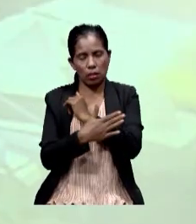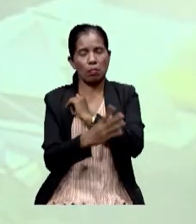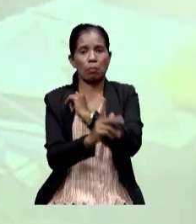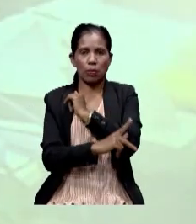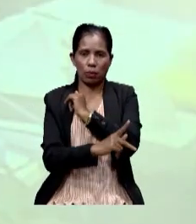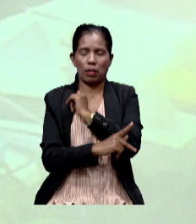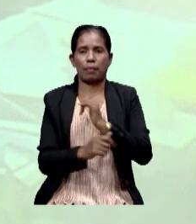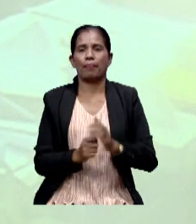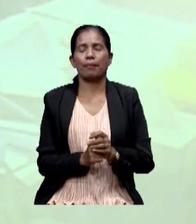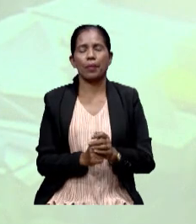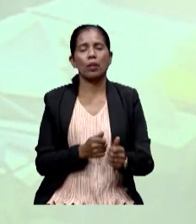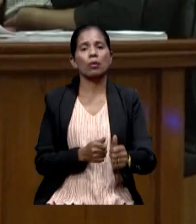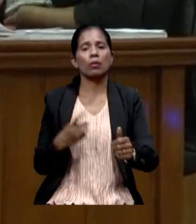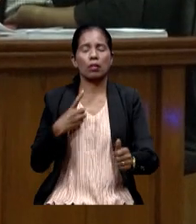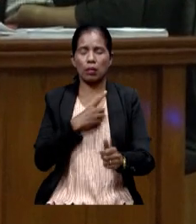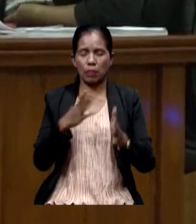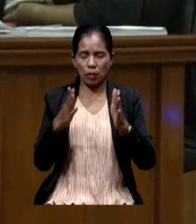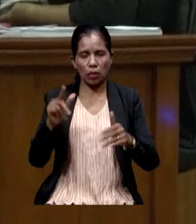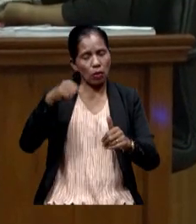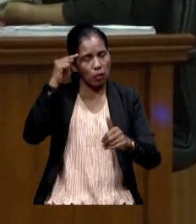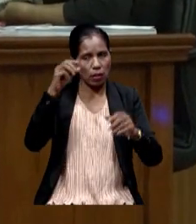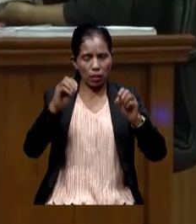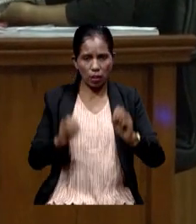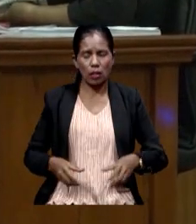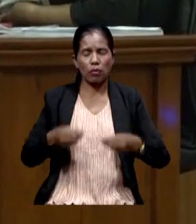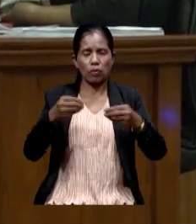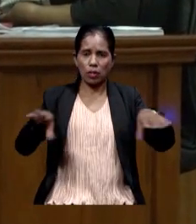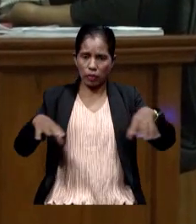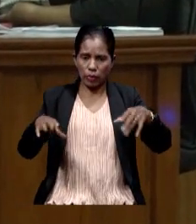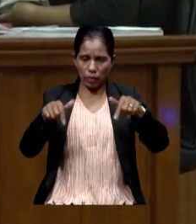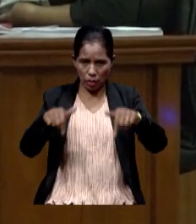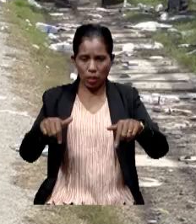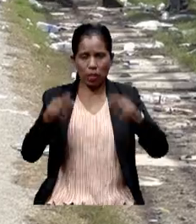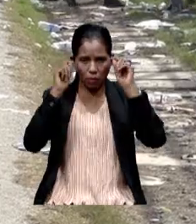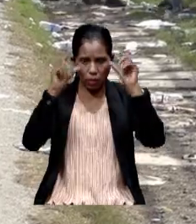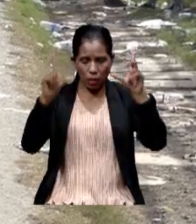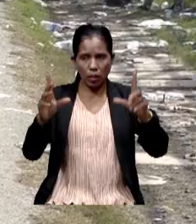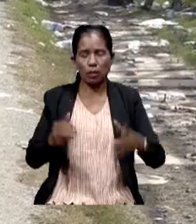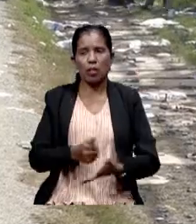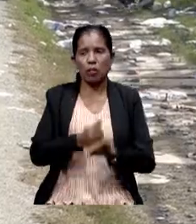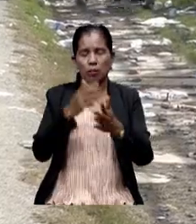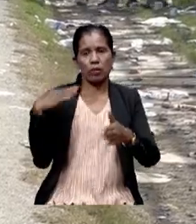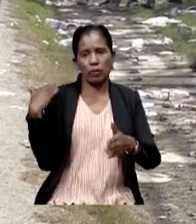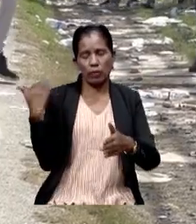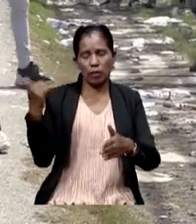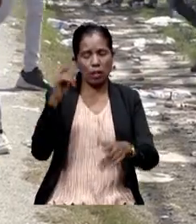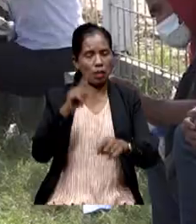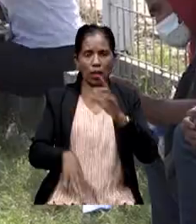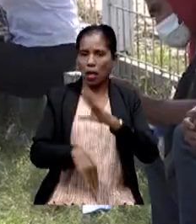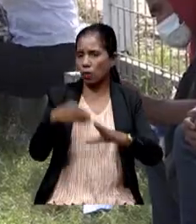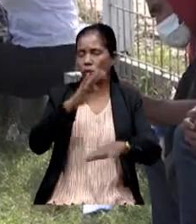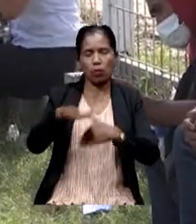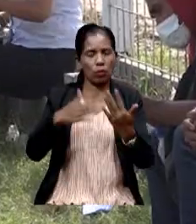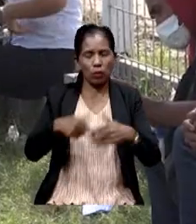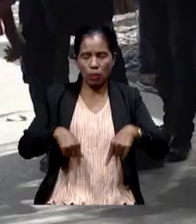Tuir deputado sira, governo ten ki kria kampu servisu ia railaran, hodi facilita joven sira la belesai hotu barai liur,